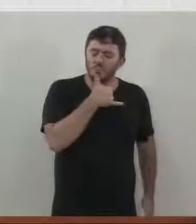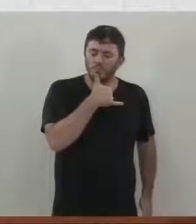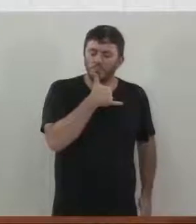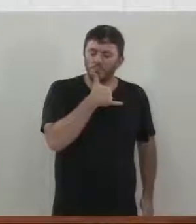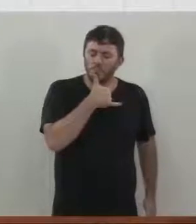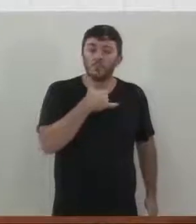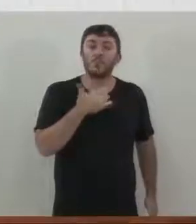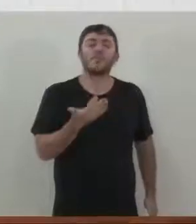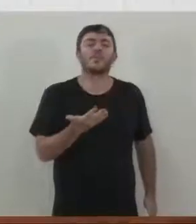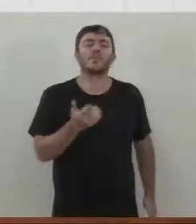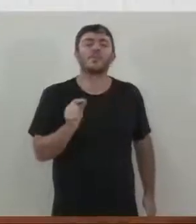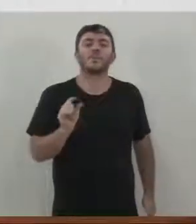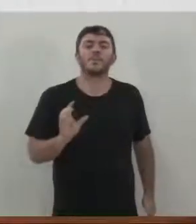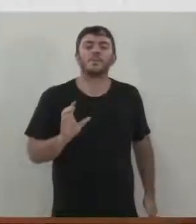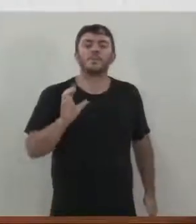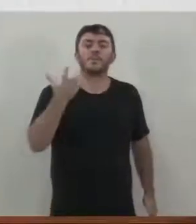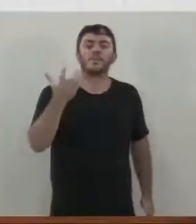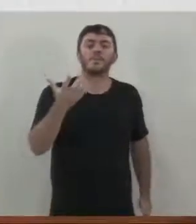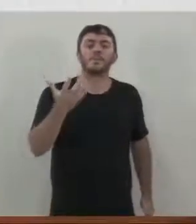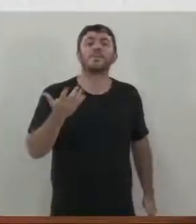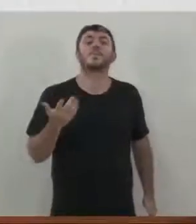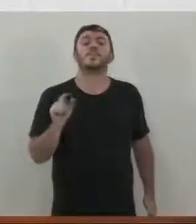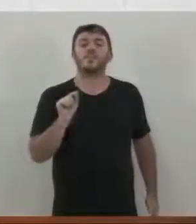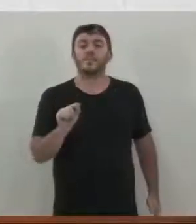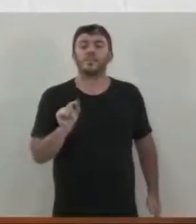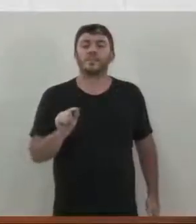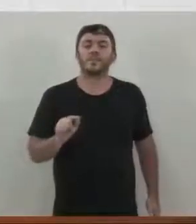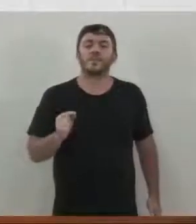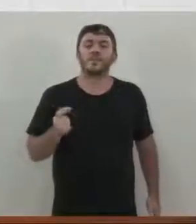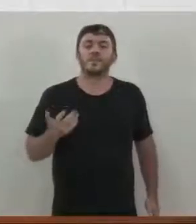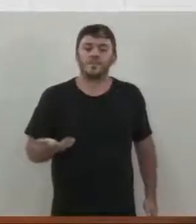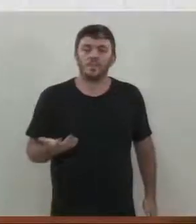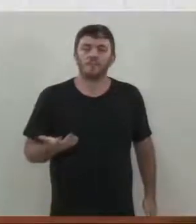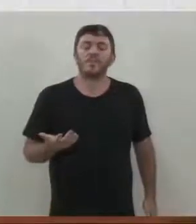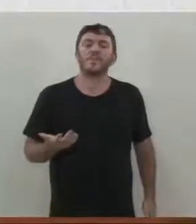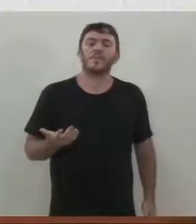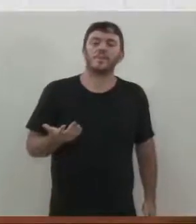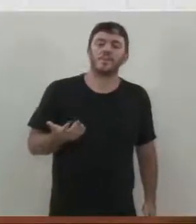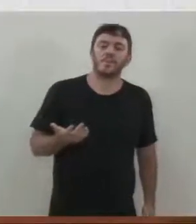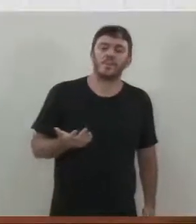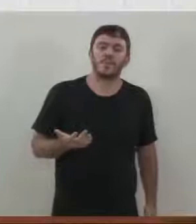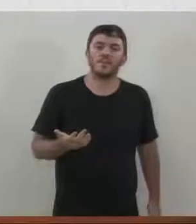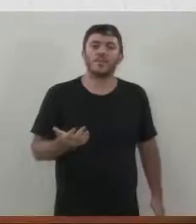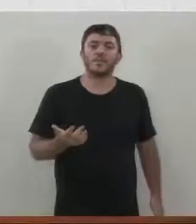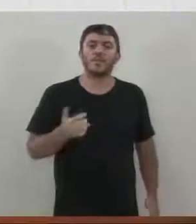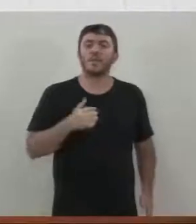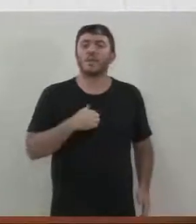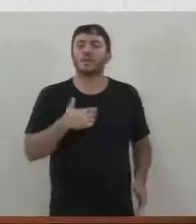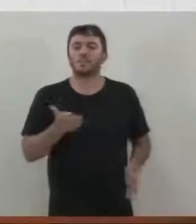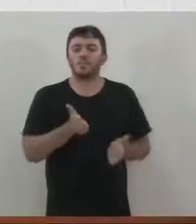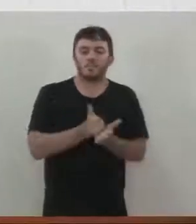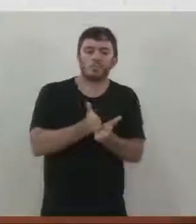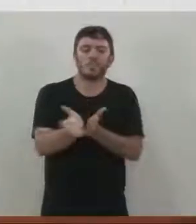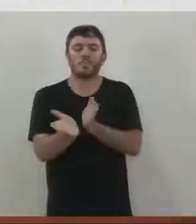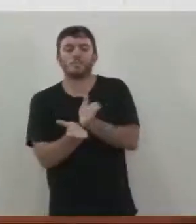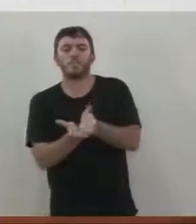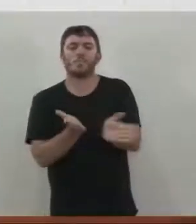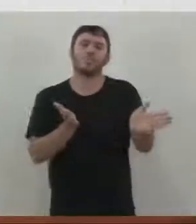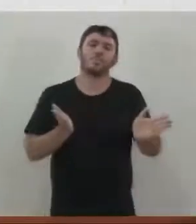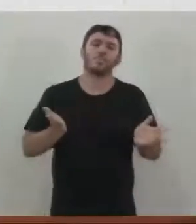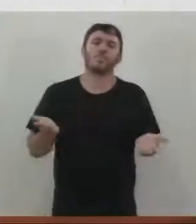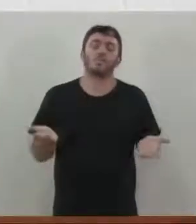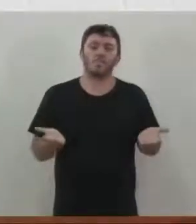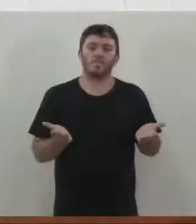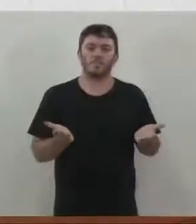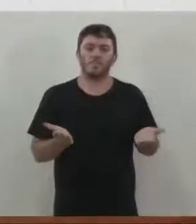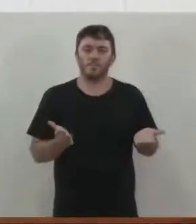se usa alguns meios para ludibriar as pessoas, para tentar fazer